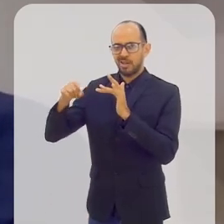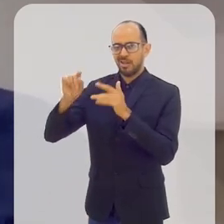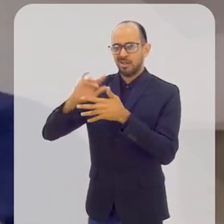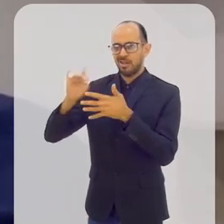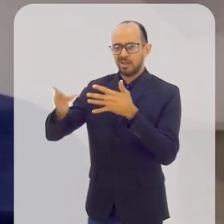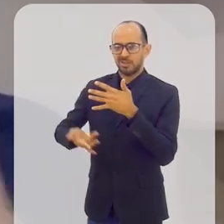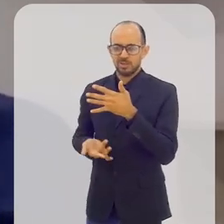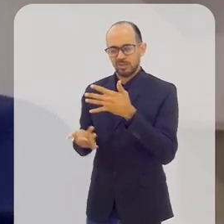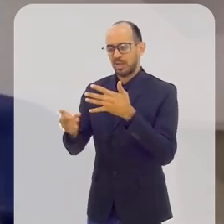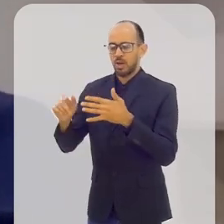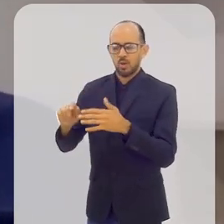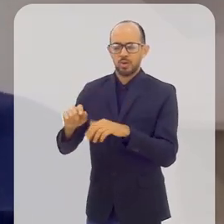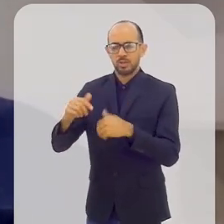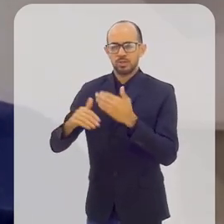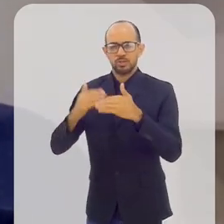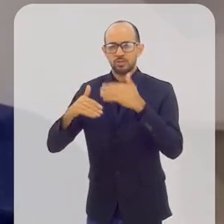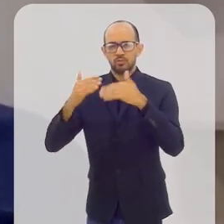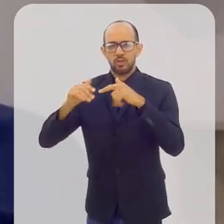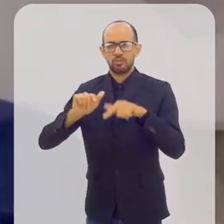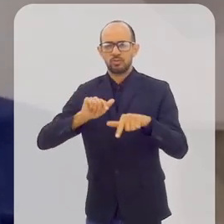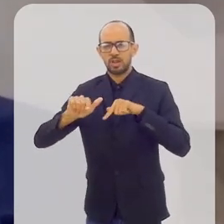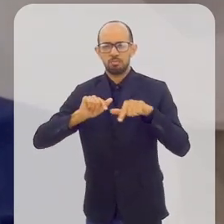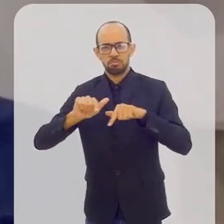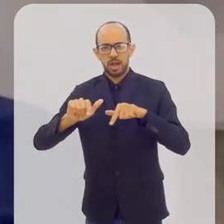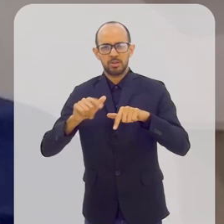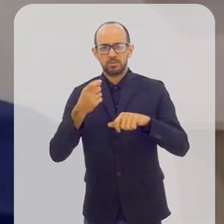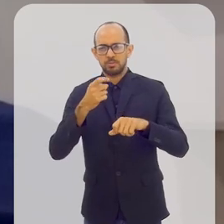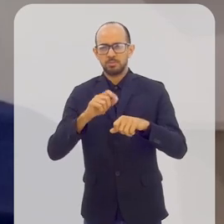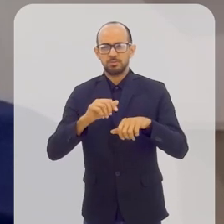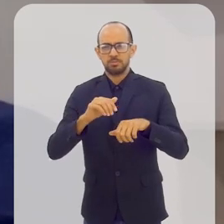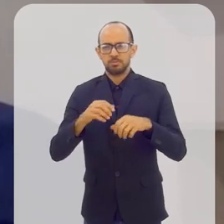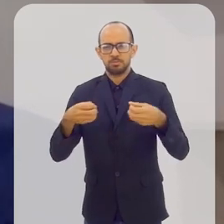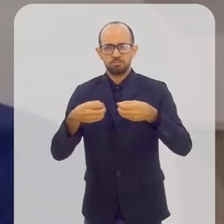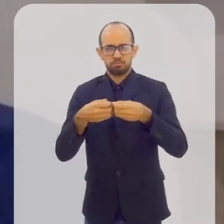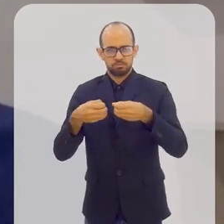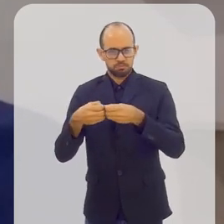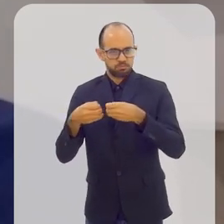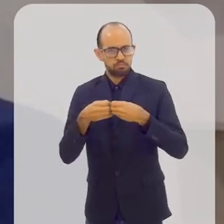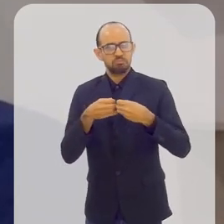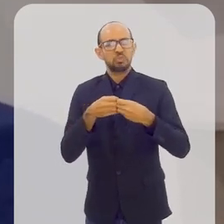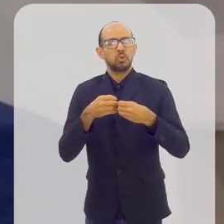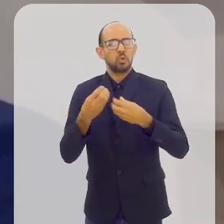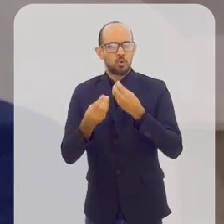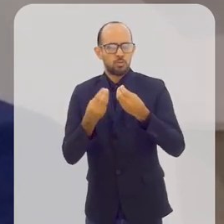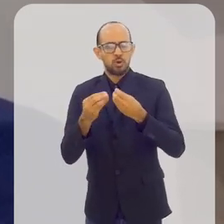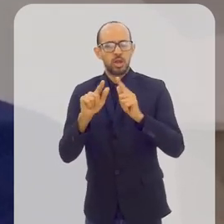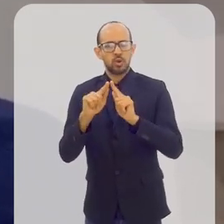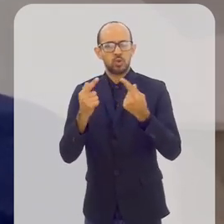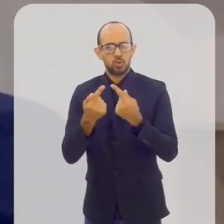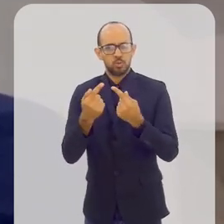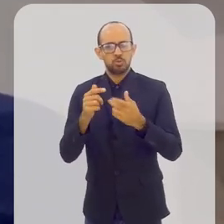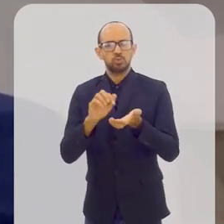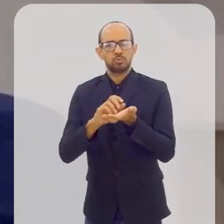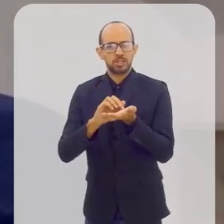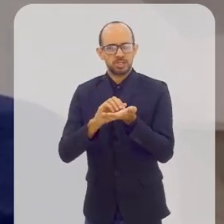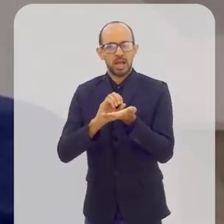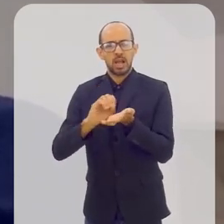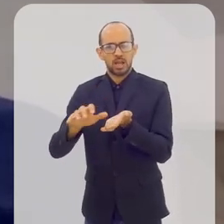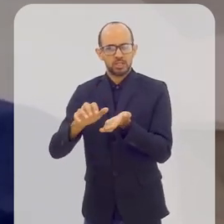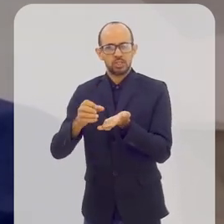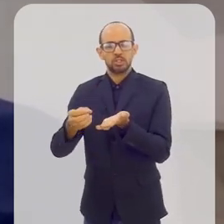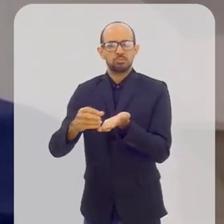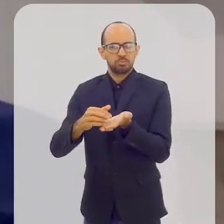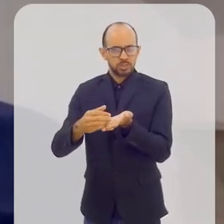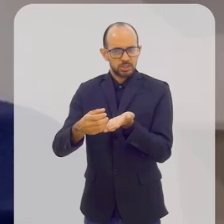social e a gente desenvolve um trabalho mais próximo, né, através de grupos de mensagem, onde a gente troca